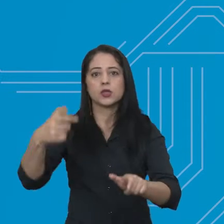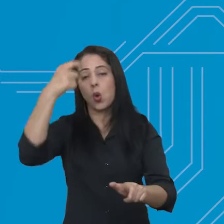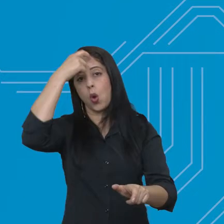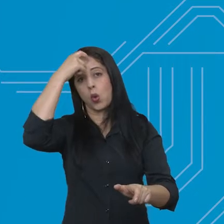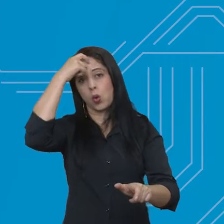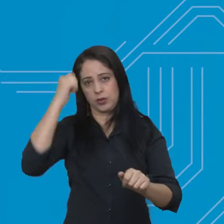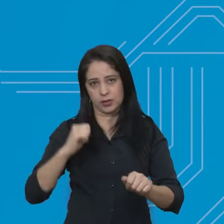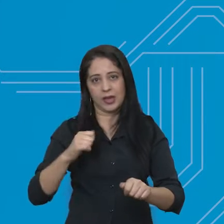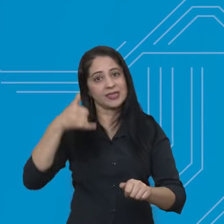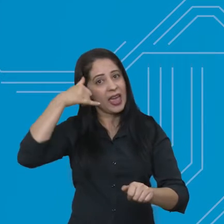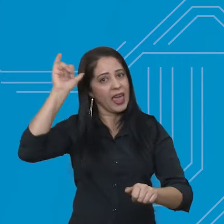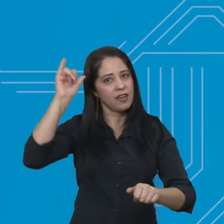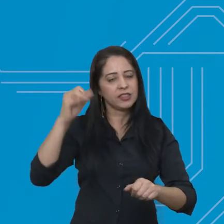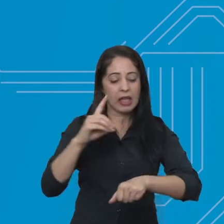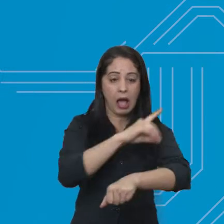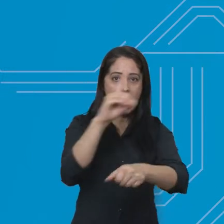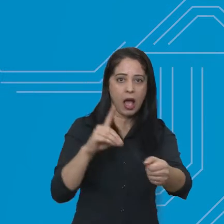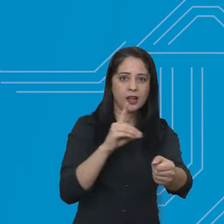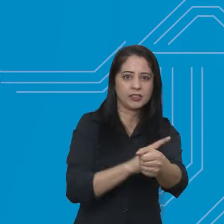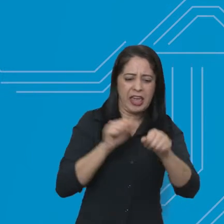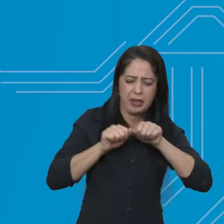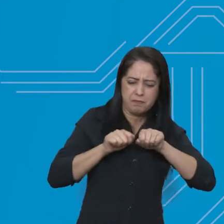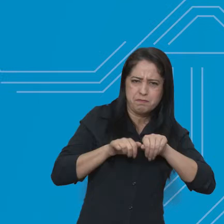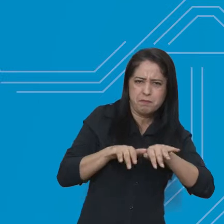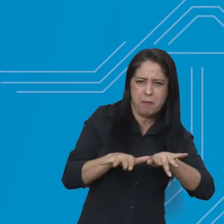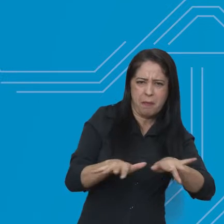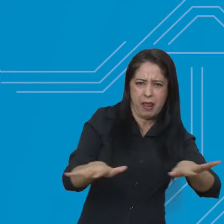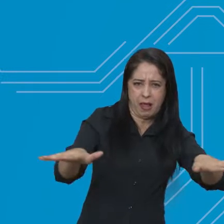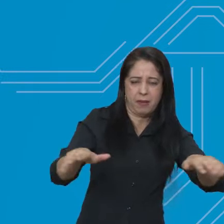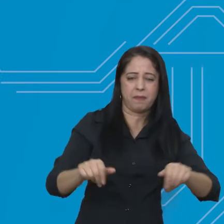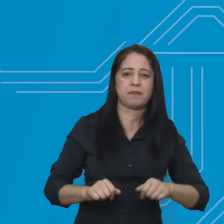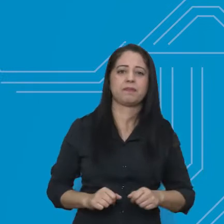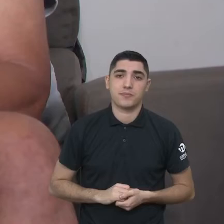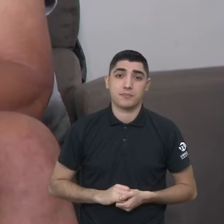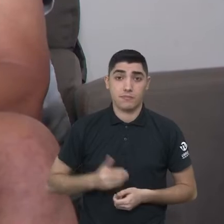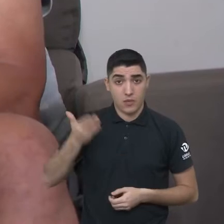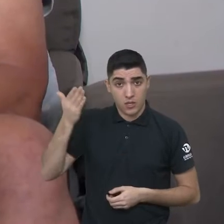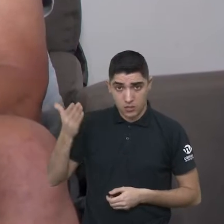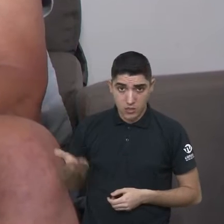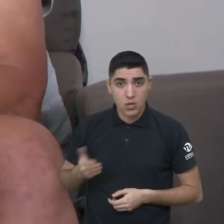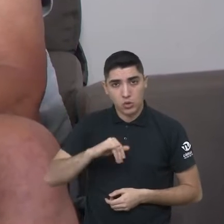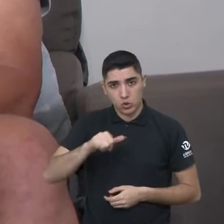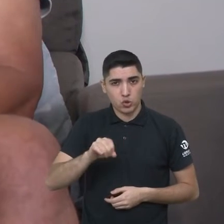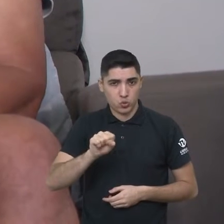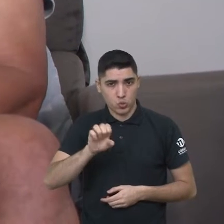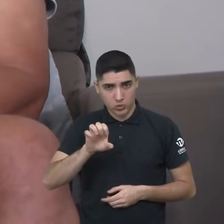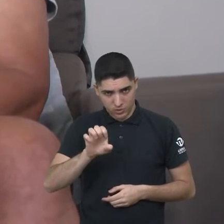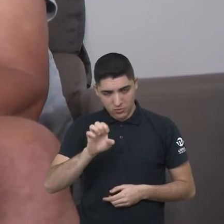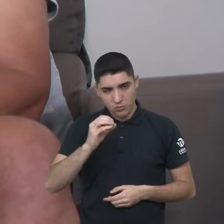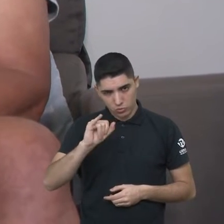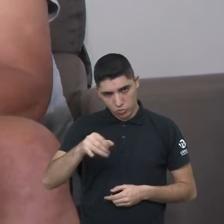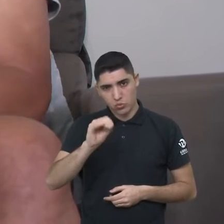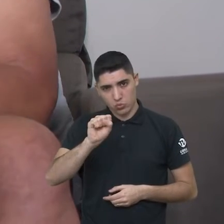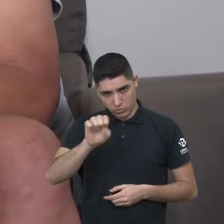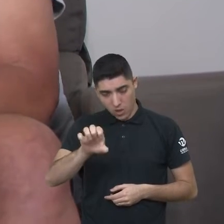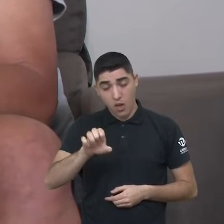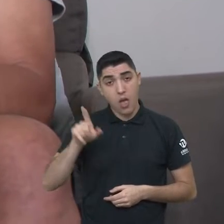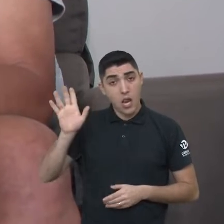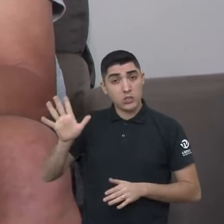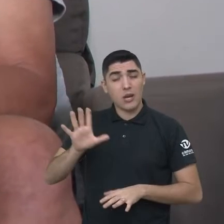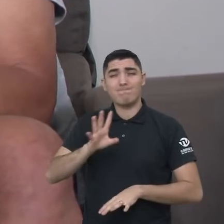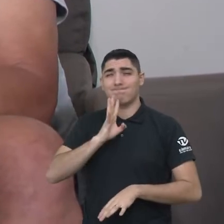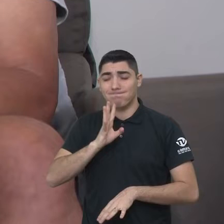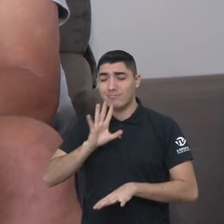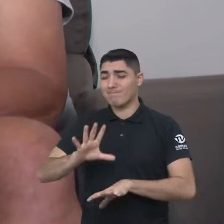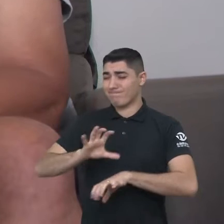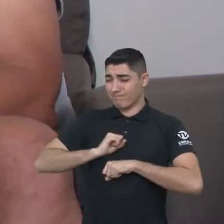conscientizar a população e evitar a proliferação de criadouros do mosquito. O José Carlos conhece e já sentiu na